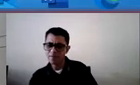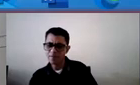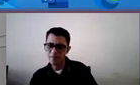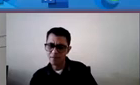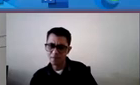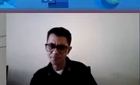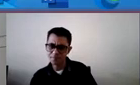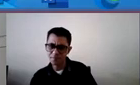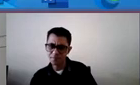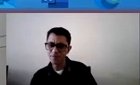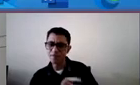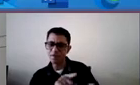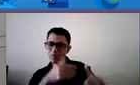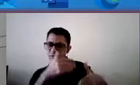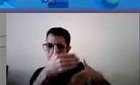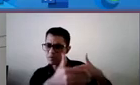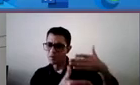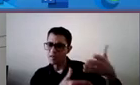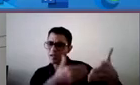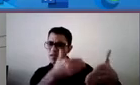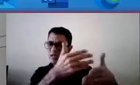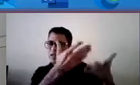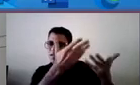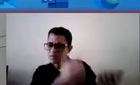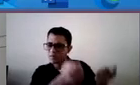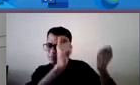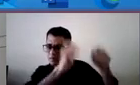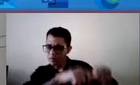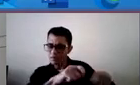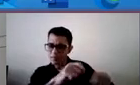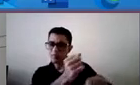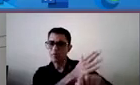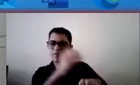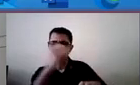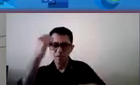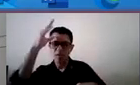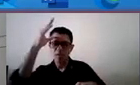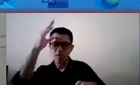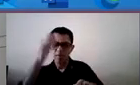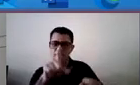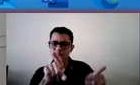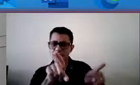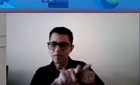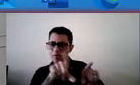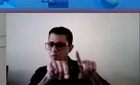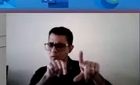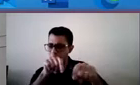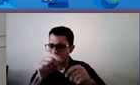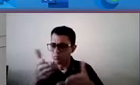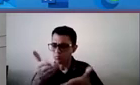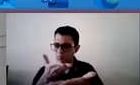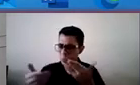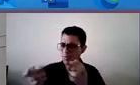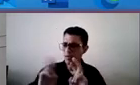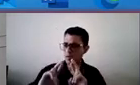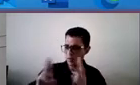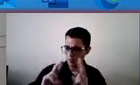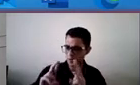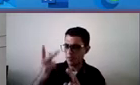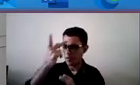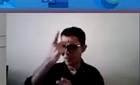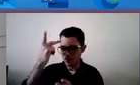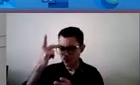oportunidades, ele está acionando competências socioemocionais. Quando ele escolhe um relacionamento pessoal, quando